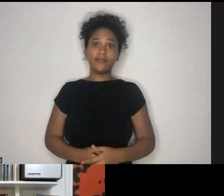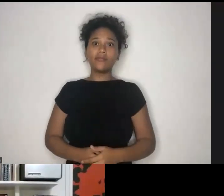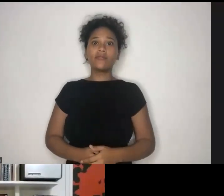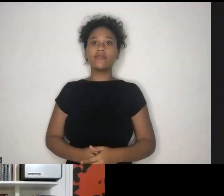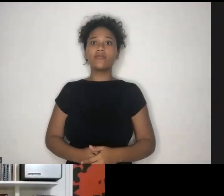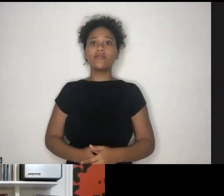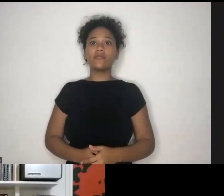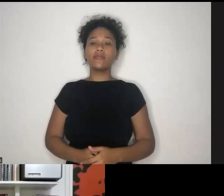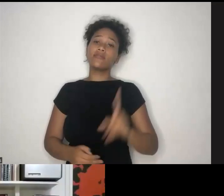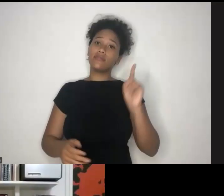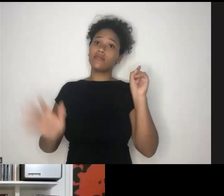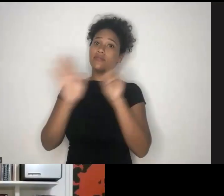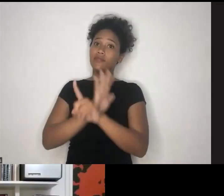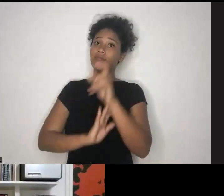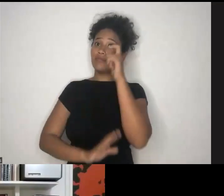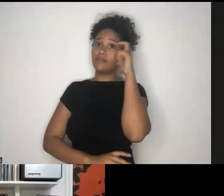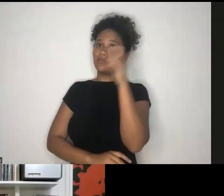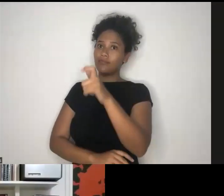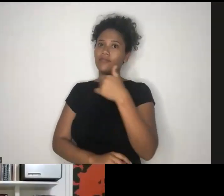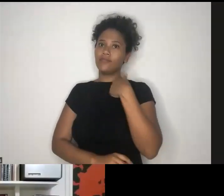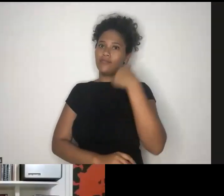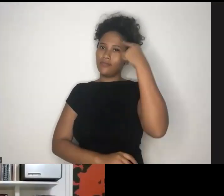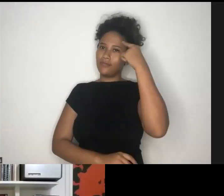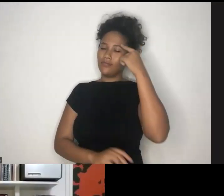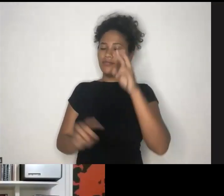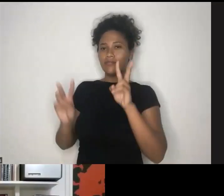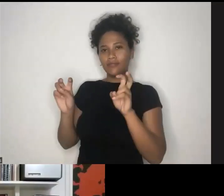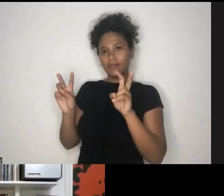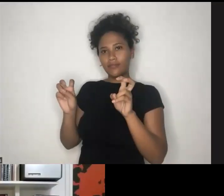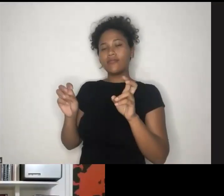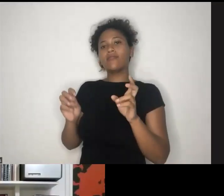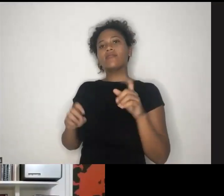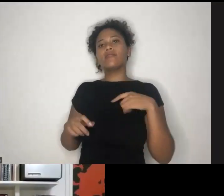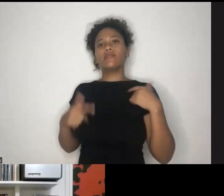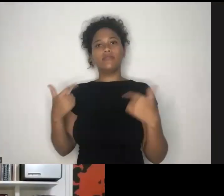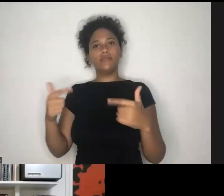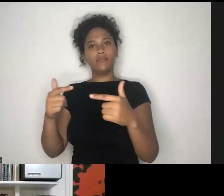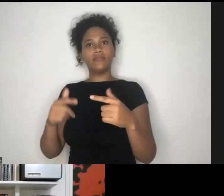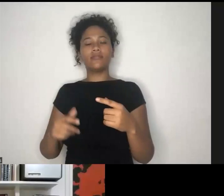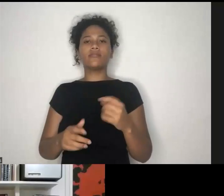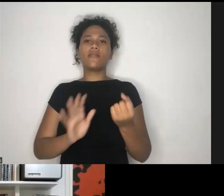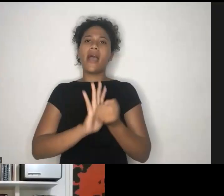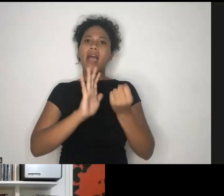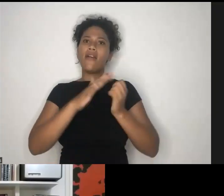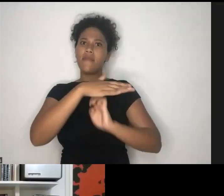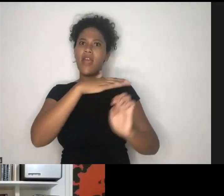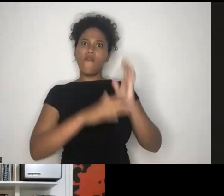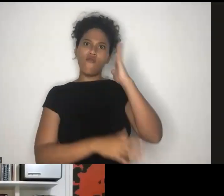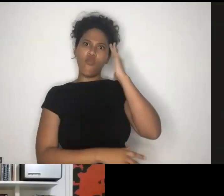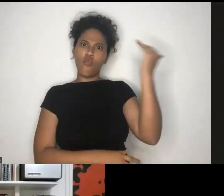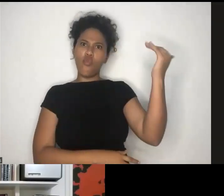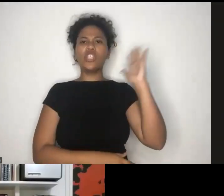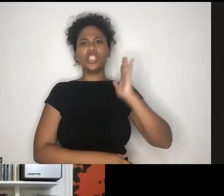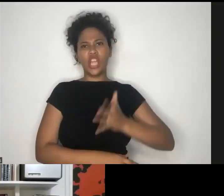pergunta super interessante eu quando penso sobre isso eu eu trabalho para grandes marcas assim eu já fiz vários